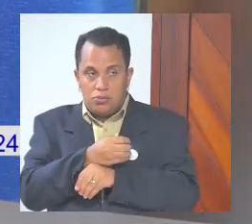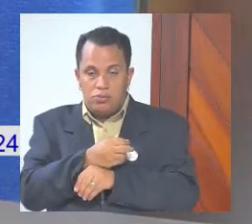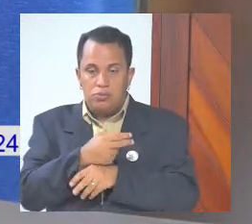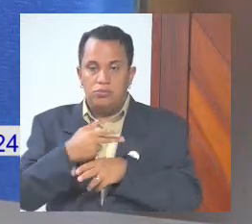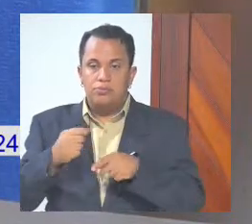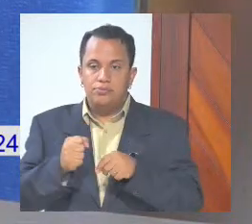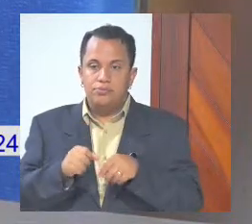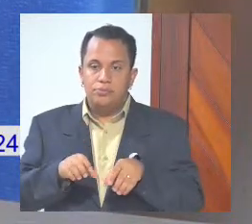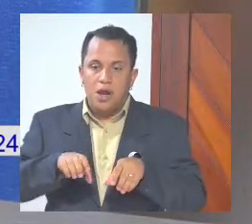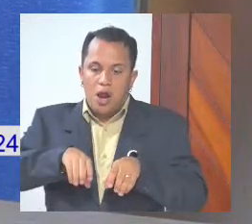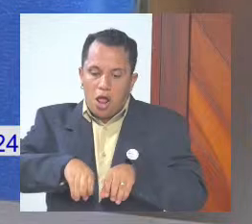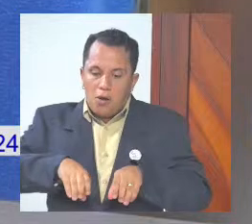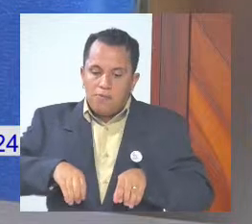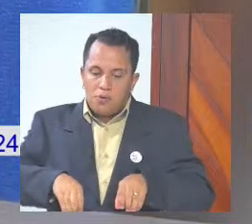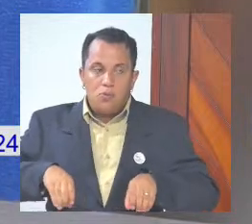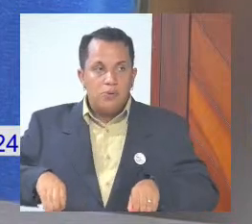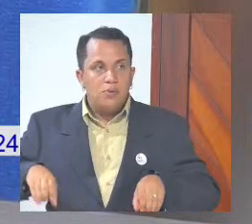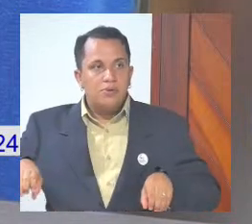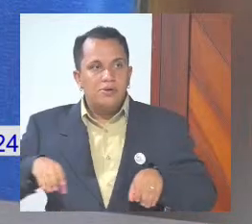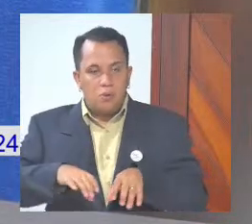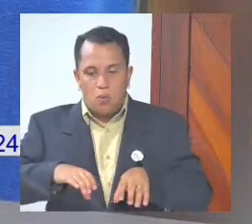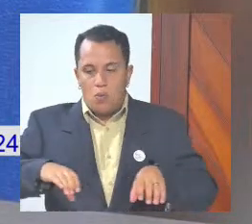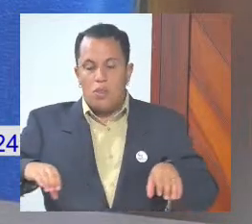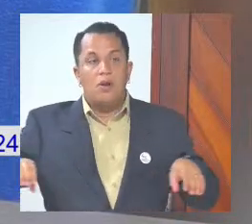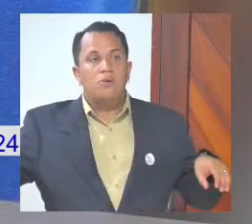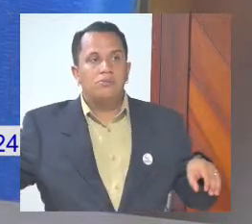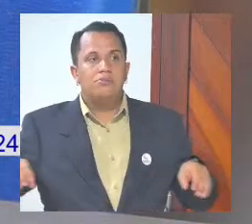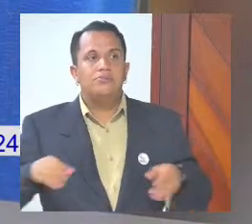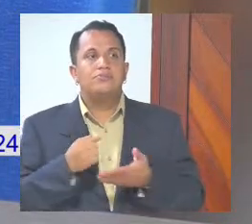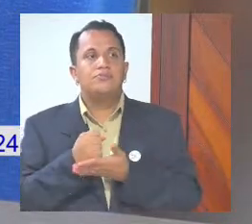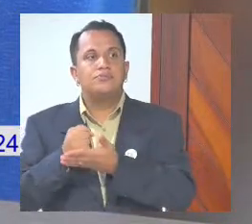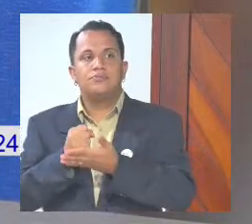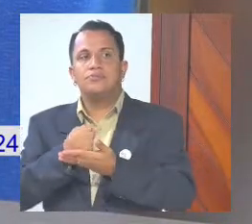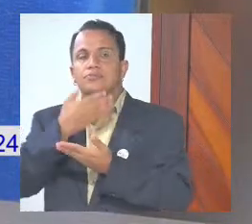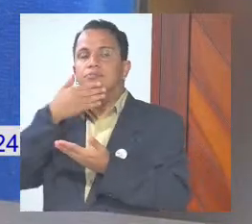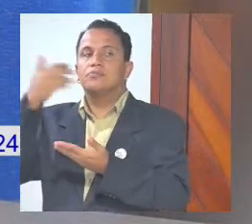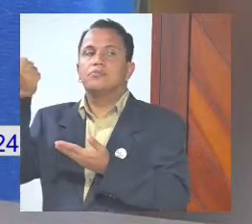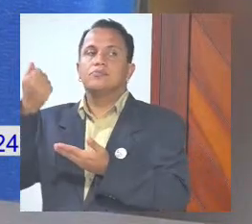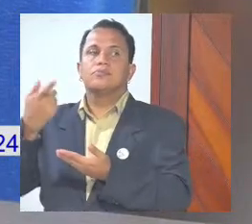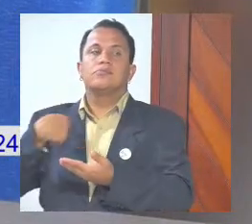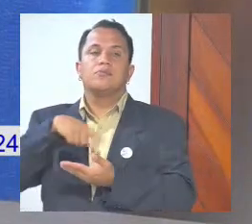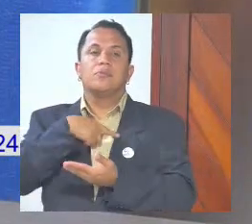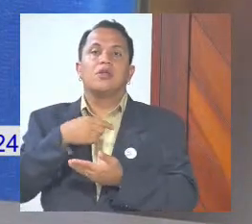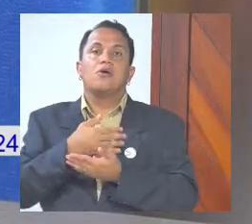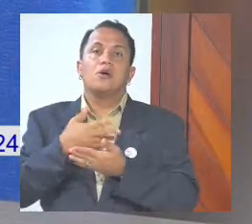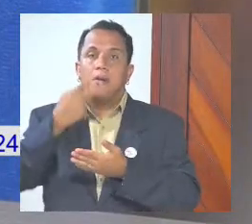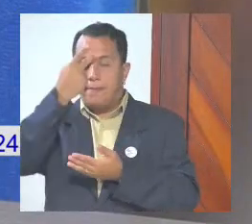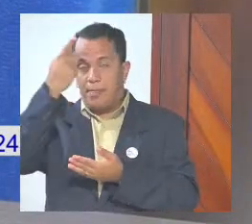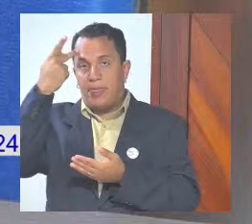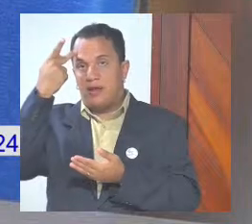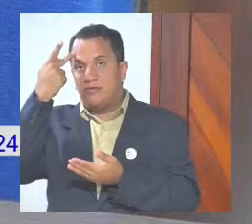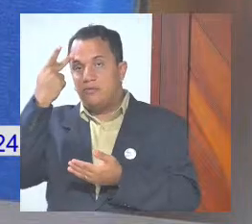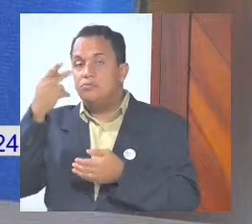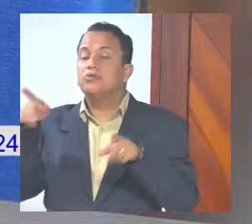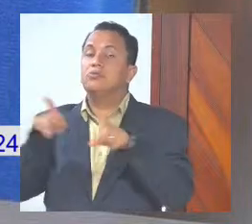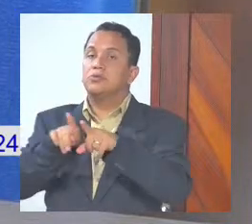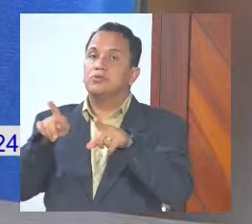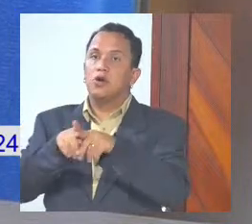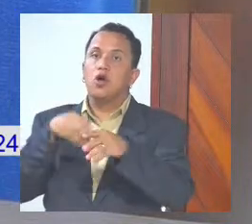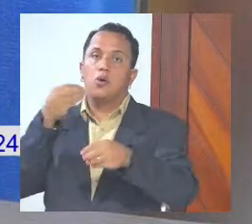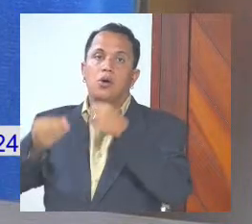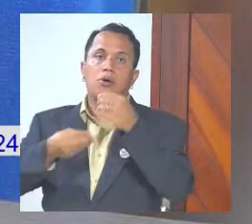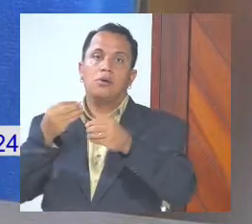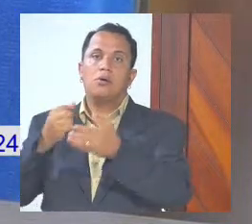e anéis de distribuição para expandir a prestação de serviços a novos consumidores, bem como abastecer